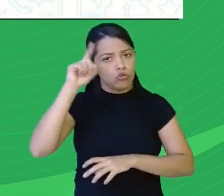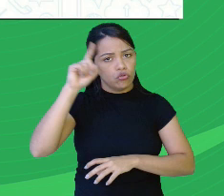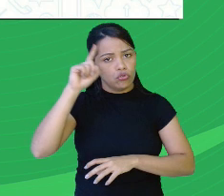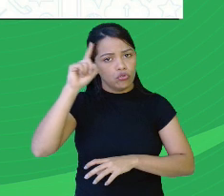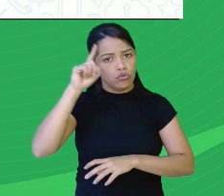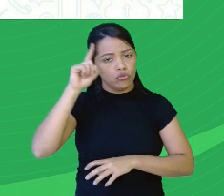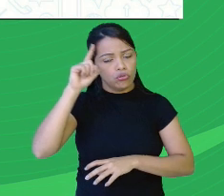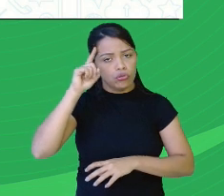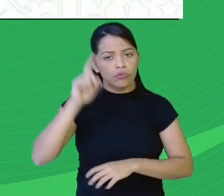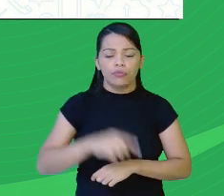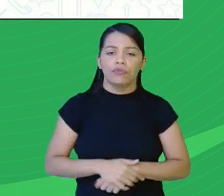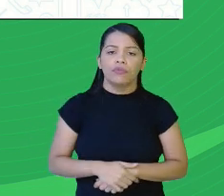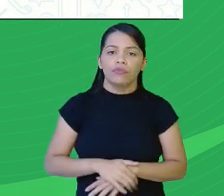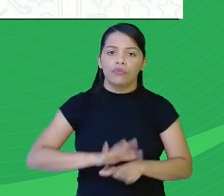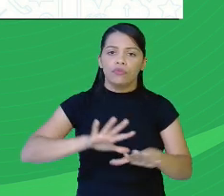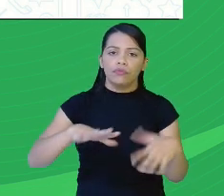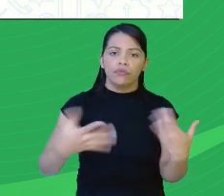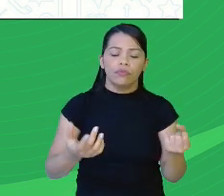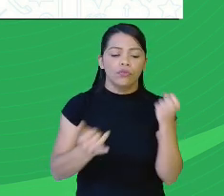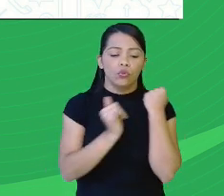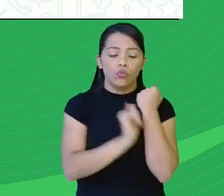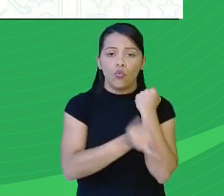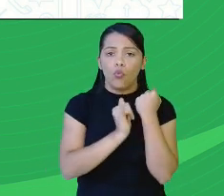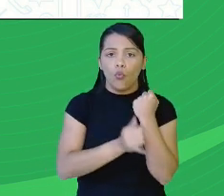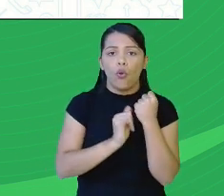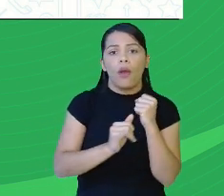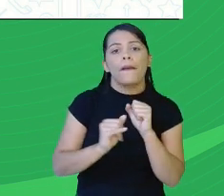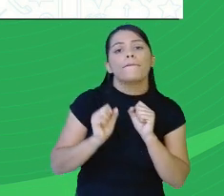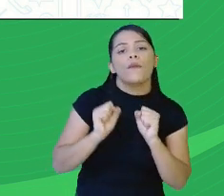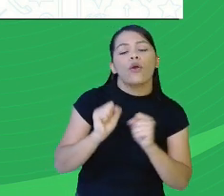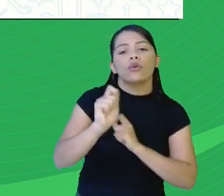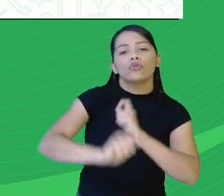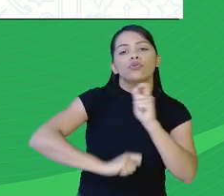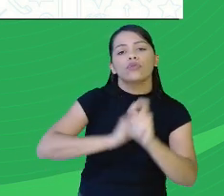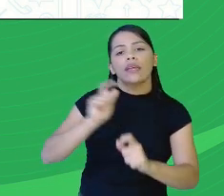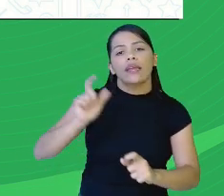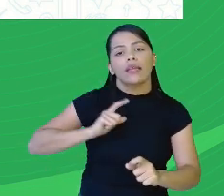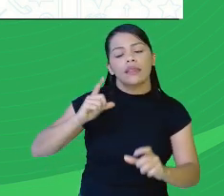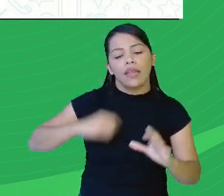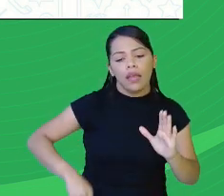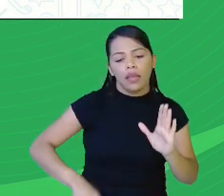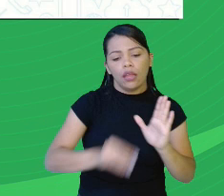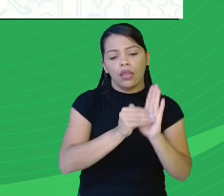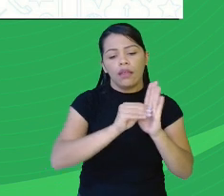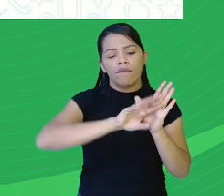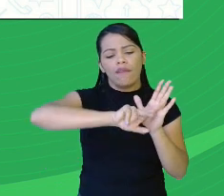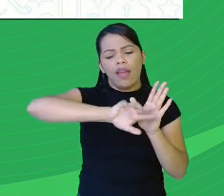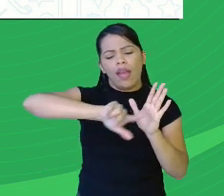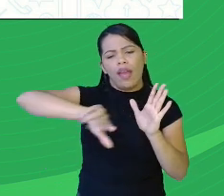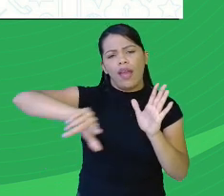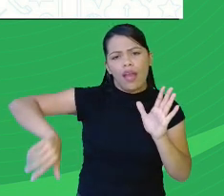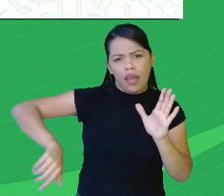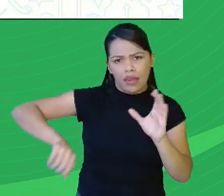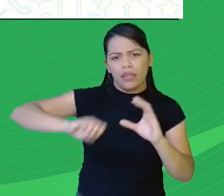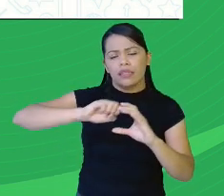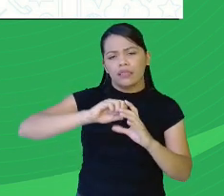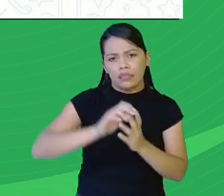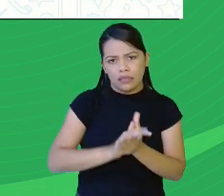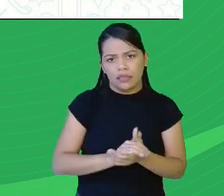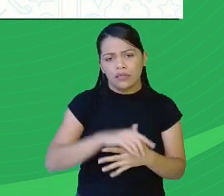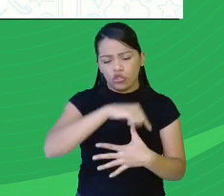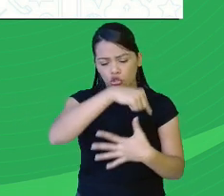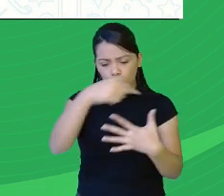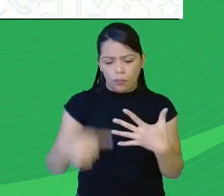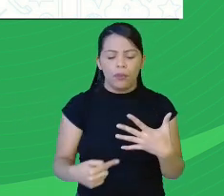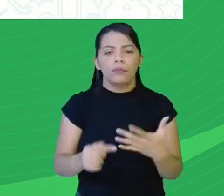a dia. A crônica, ela pode receber diferentes classificações, tá certo? Vamos